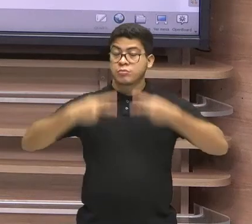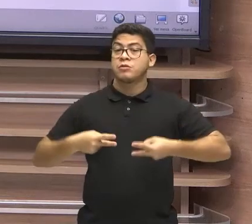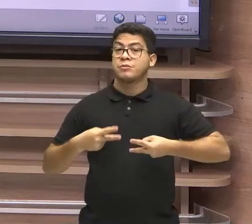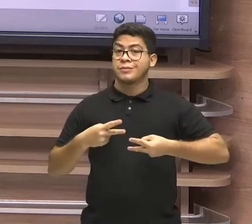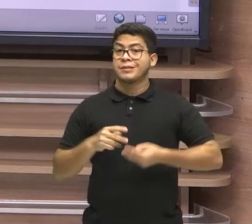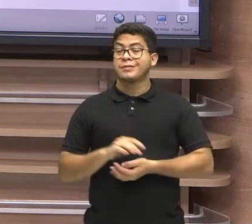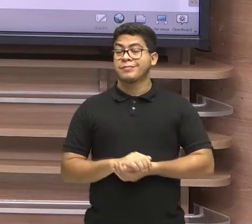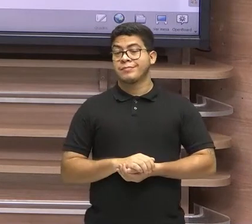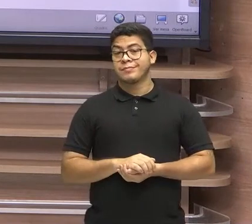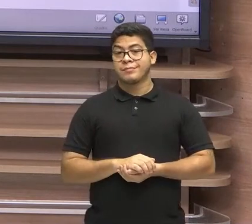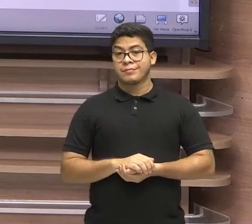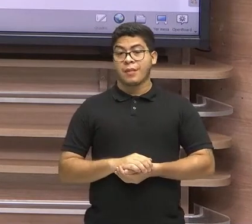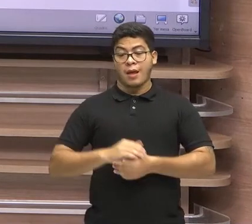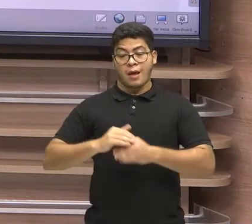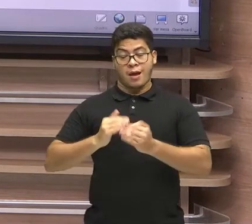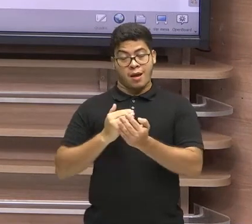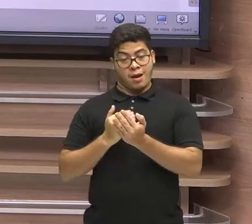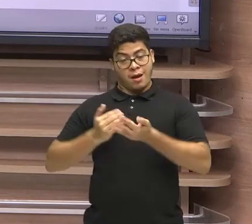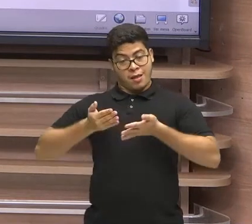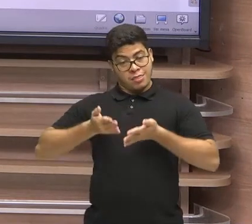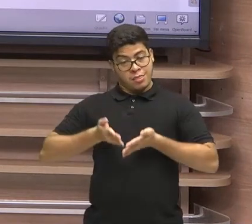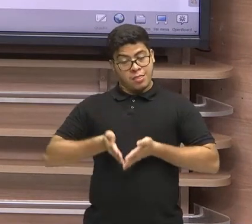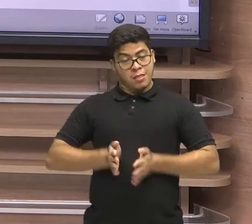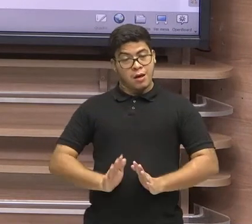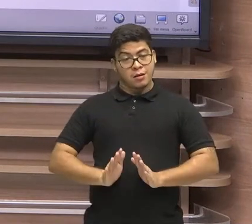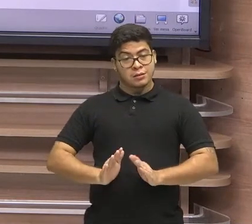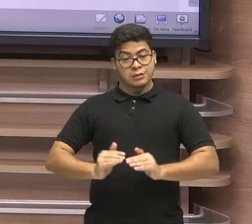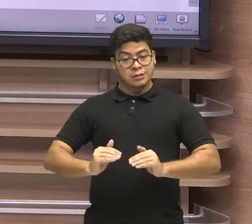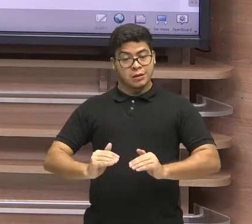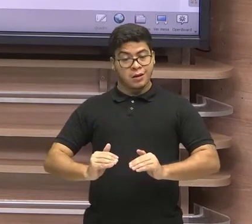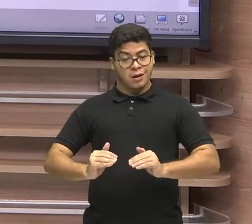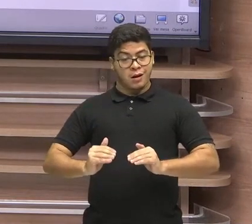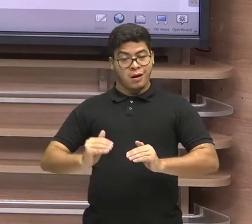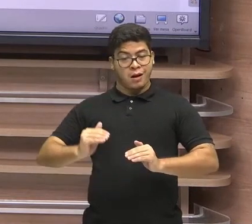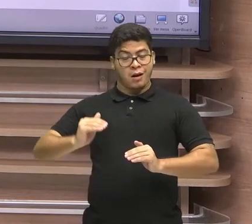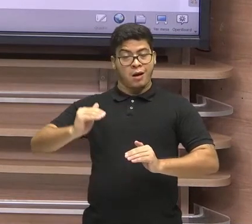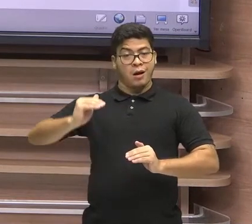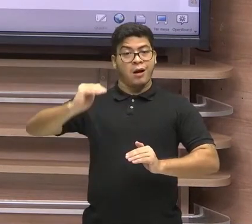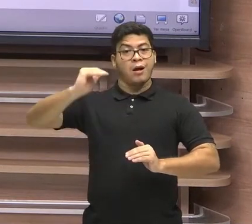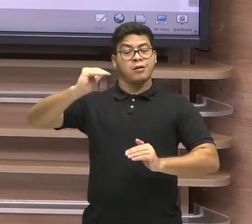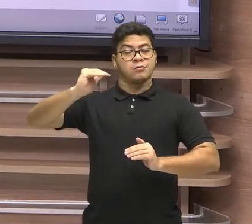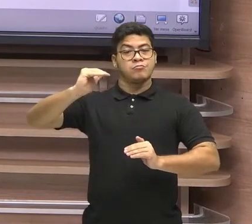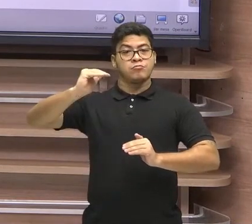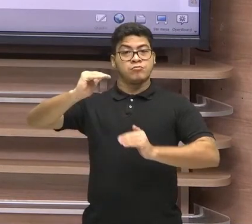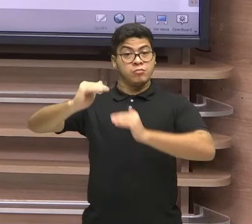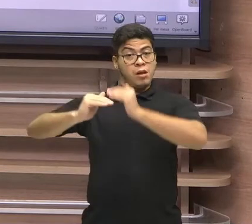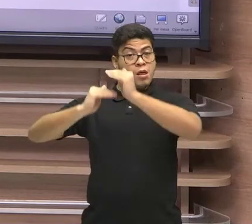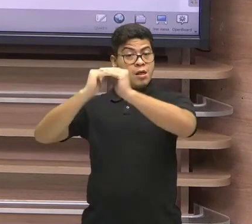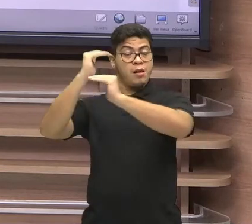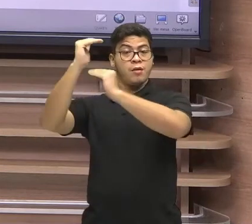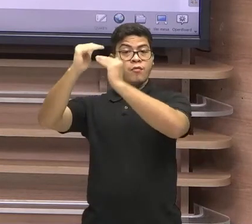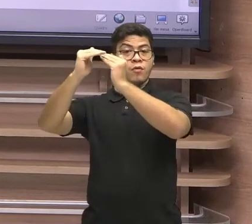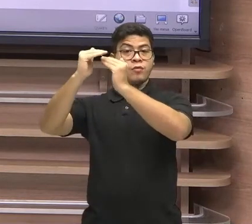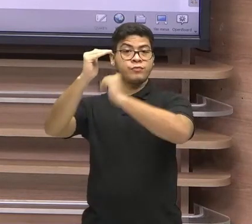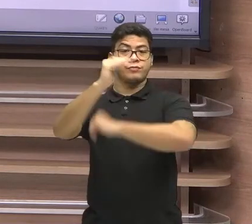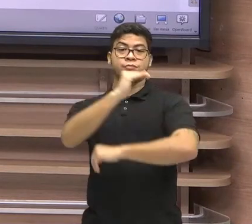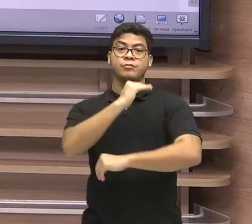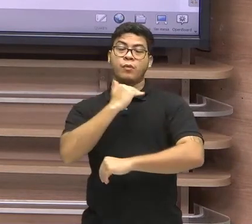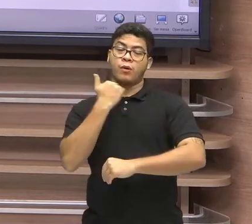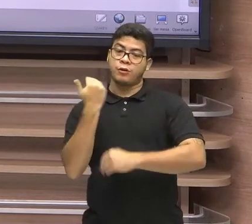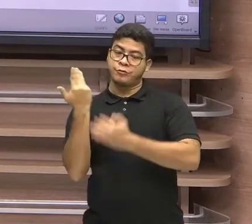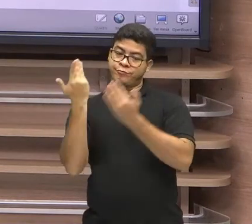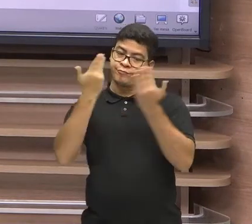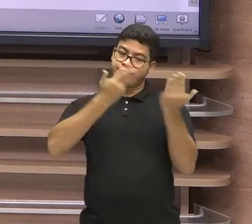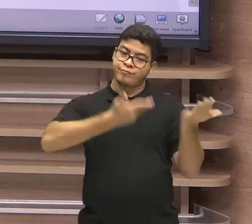É muito importante a gente conhecer esse processo das angiospermas, que são as plantas que vocês não conheceram hoje,